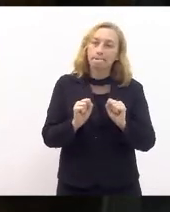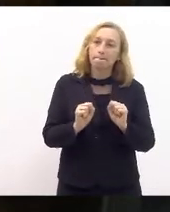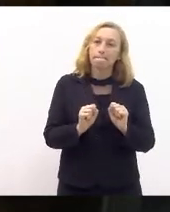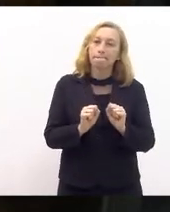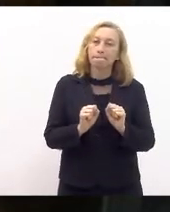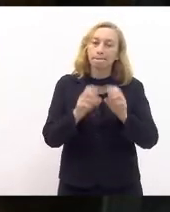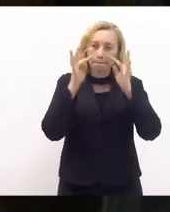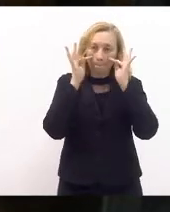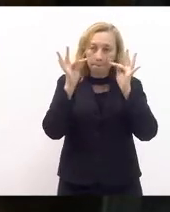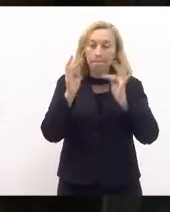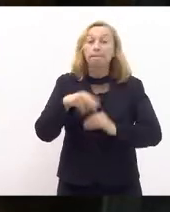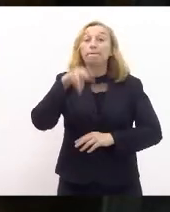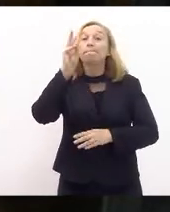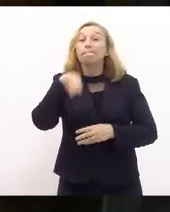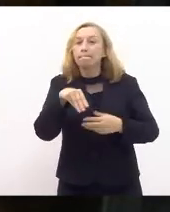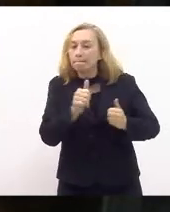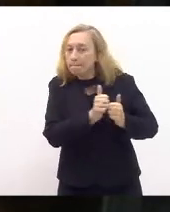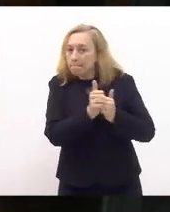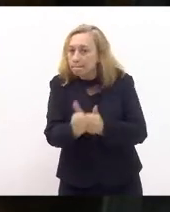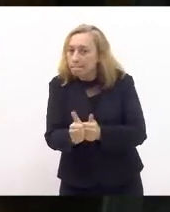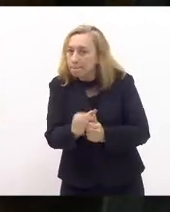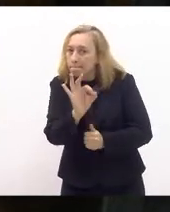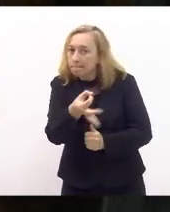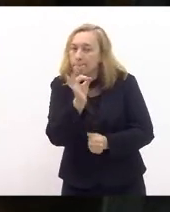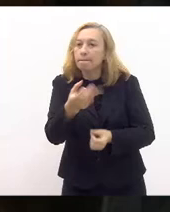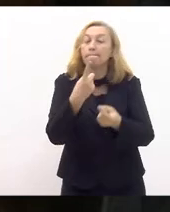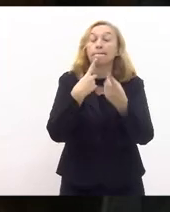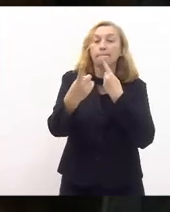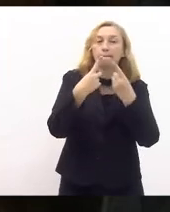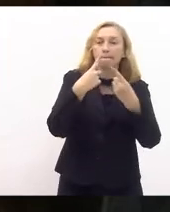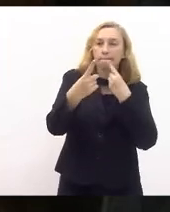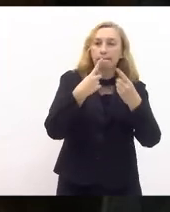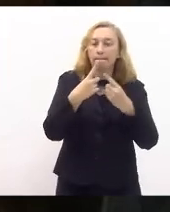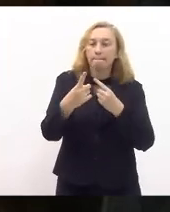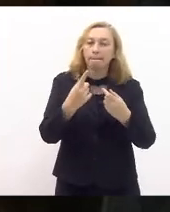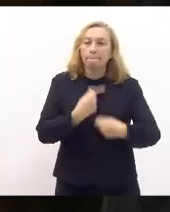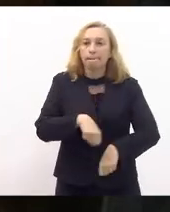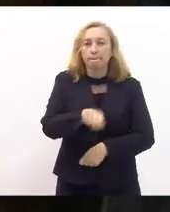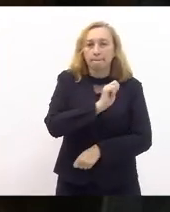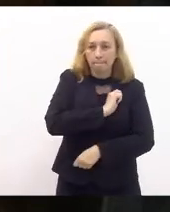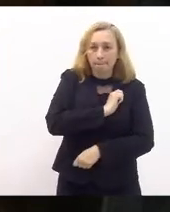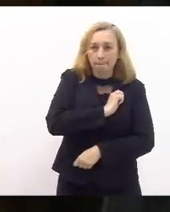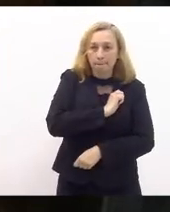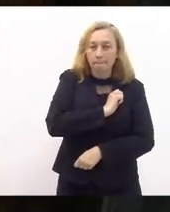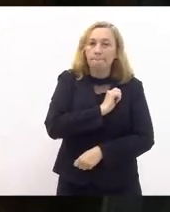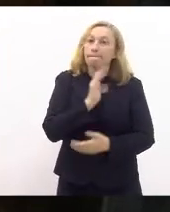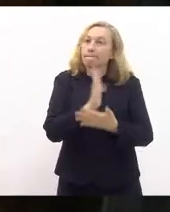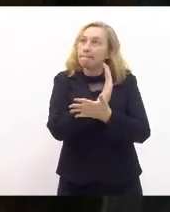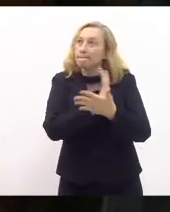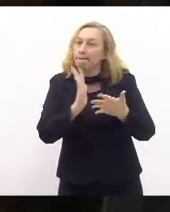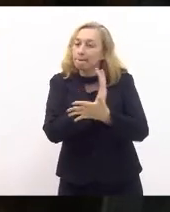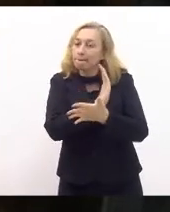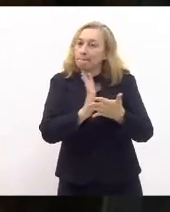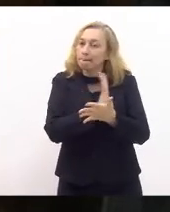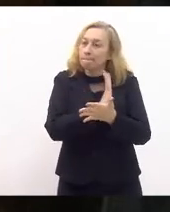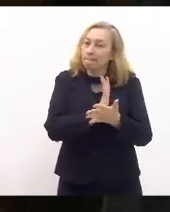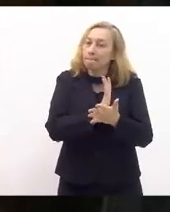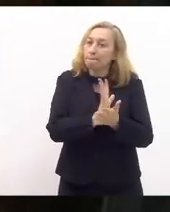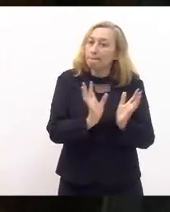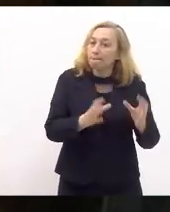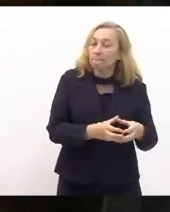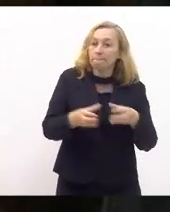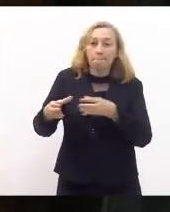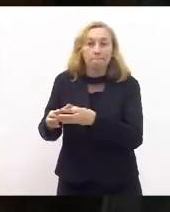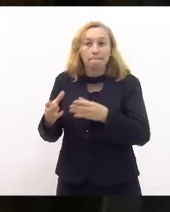um testemunho de quem acompanhou intensamente os debates do regime de recuperação fiscal, muitas vezes em polos opostos, e